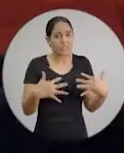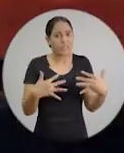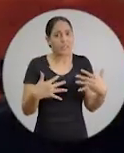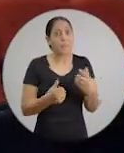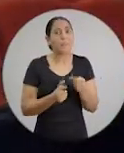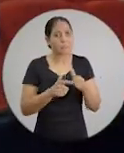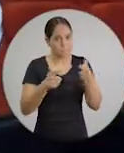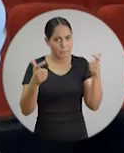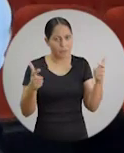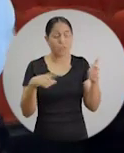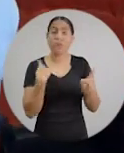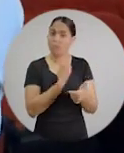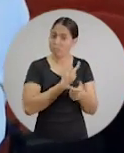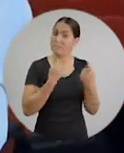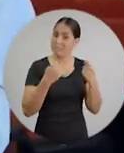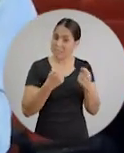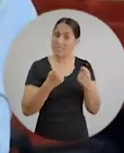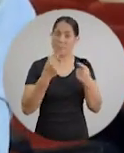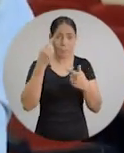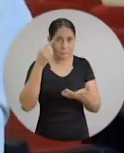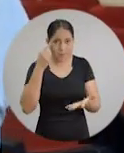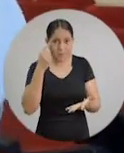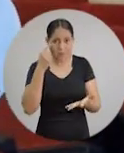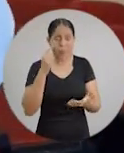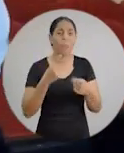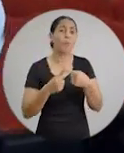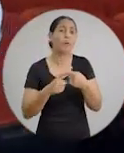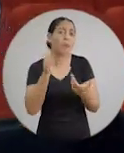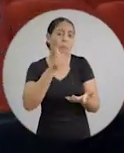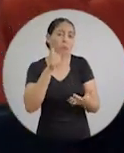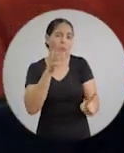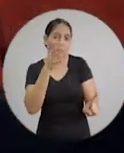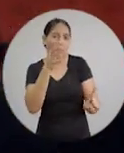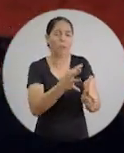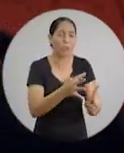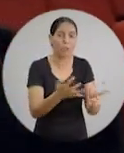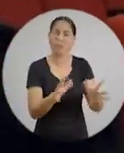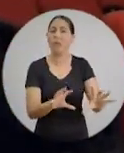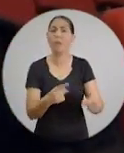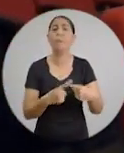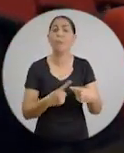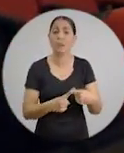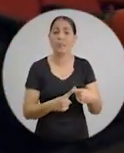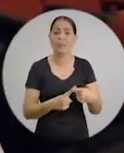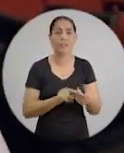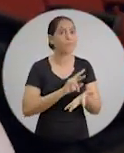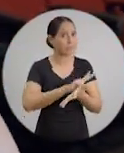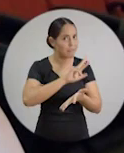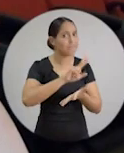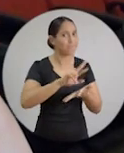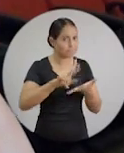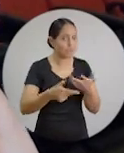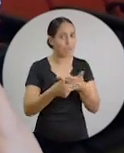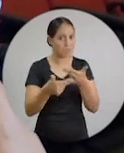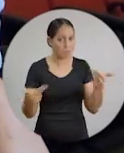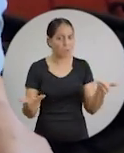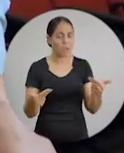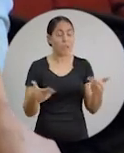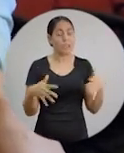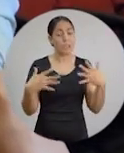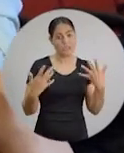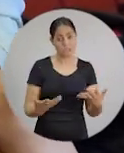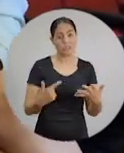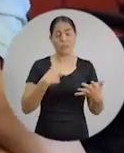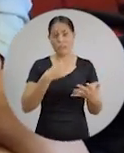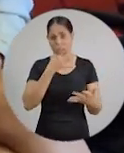são ainda maiores. E é importante a gente pensar sobre isso, porque as mulheres têm medo de denunciar. Eu acho que são vários fatores.